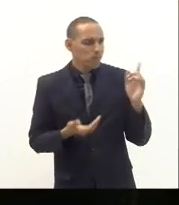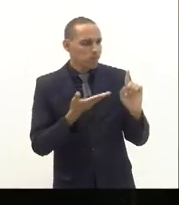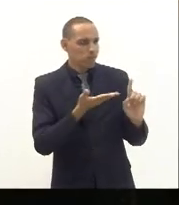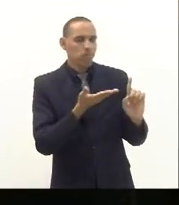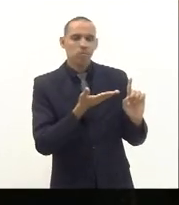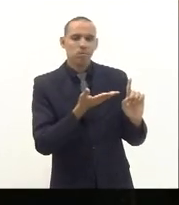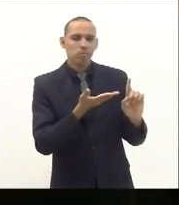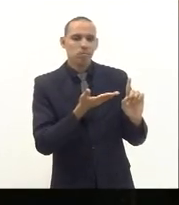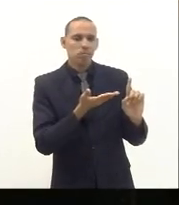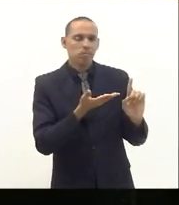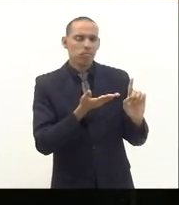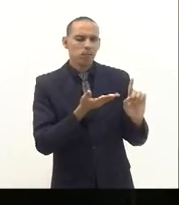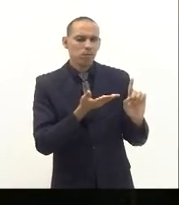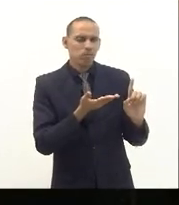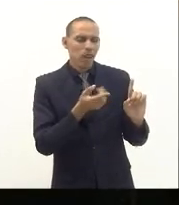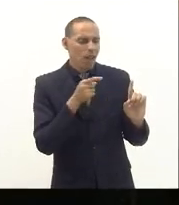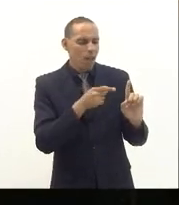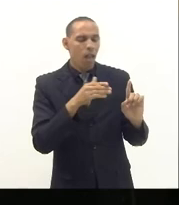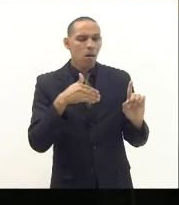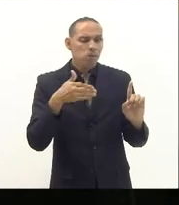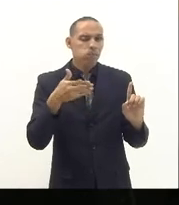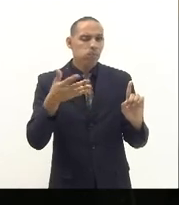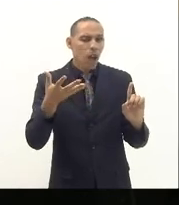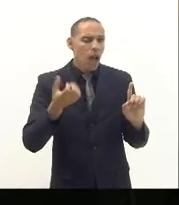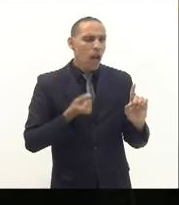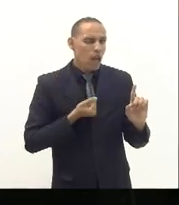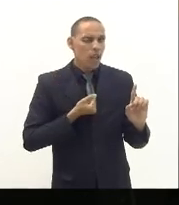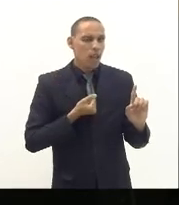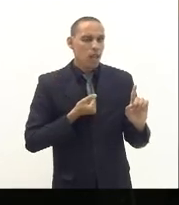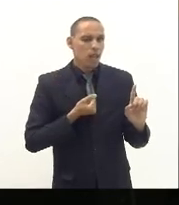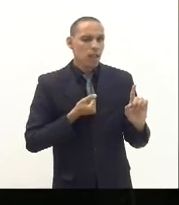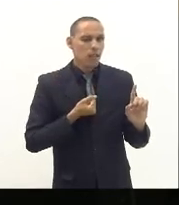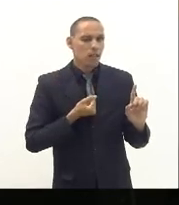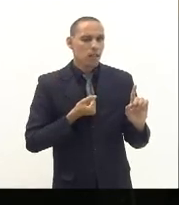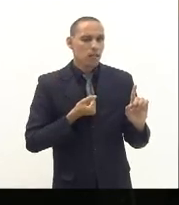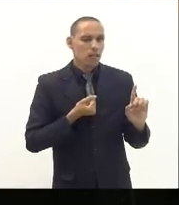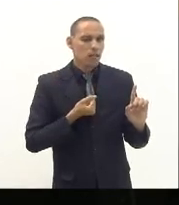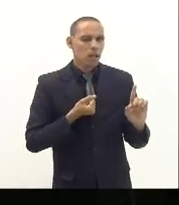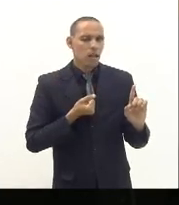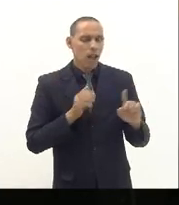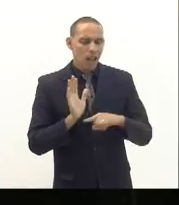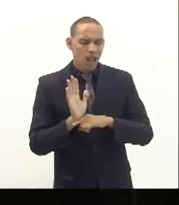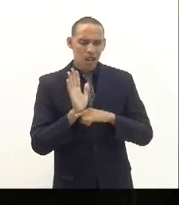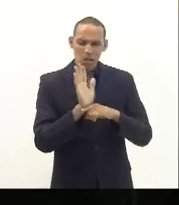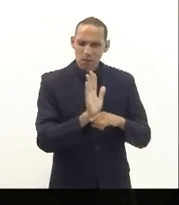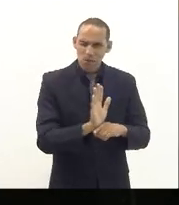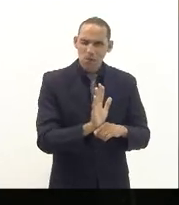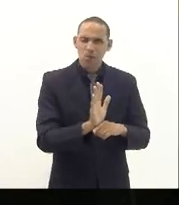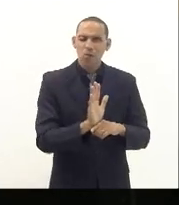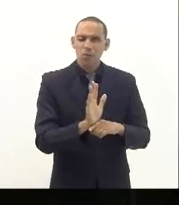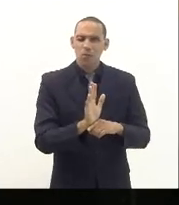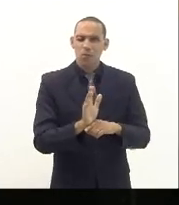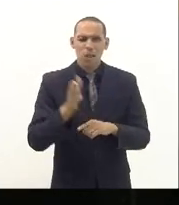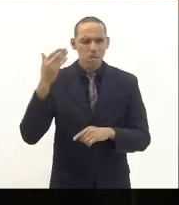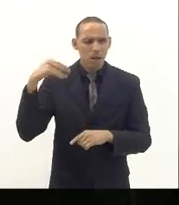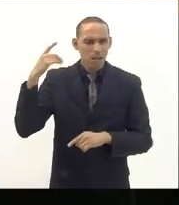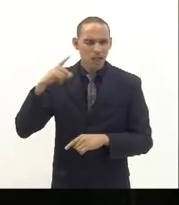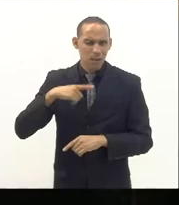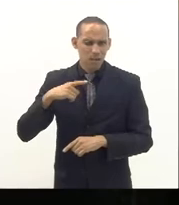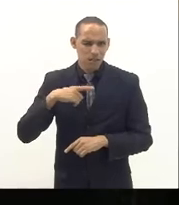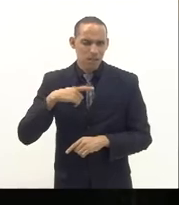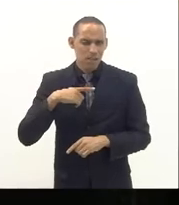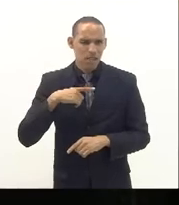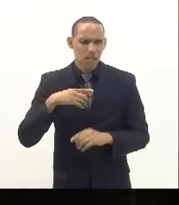Será que de fato o que ela vai receber hoje vai contemplar o que ela já tia